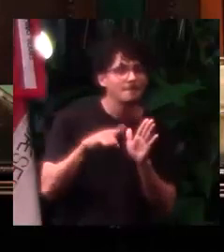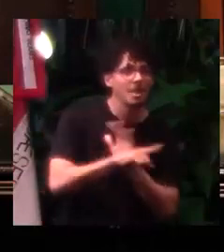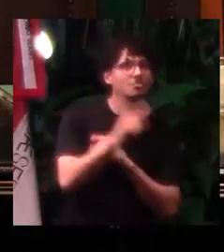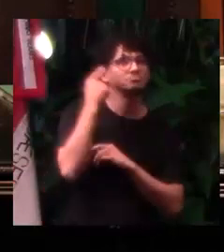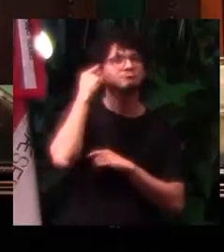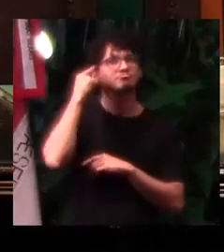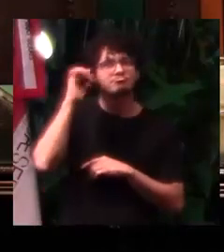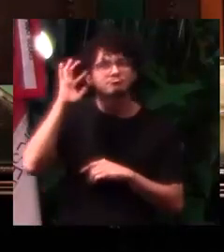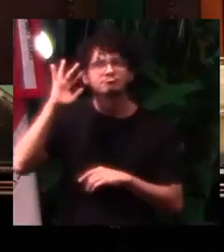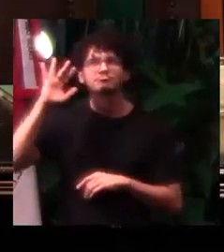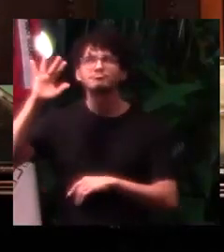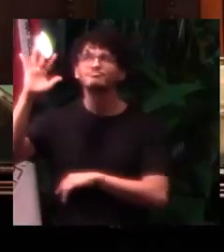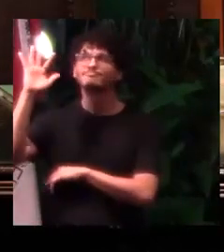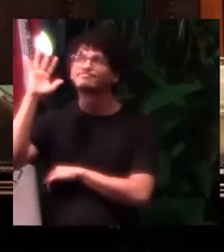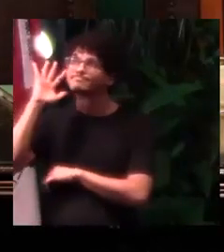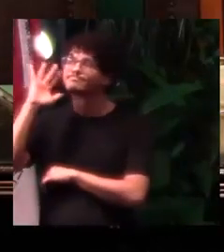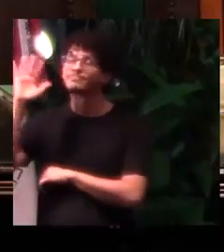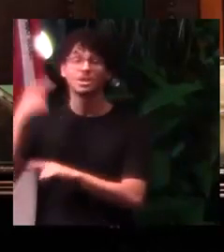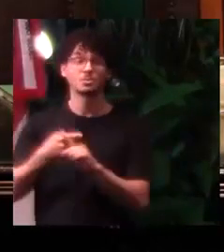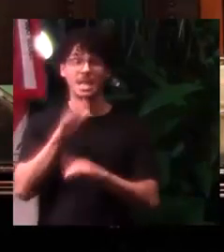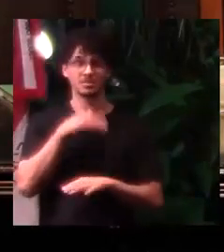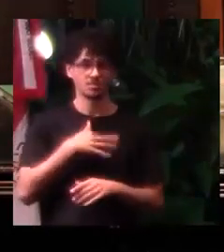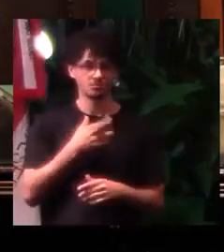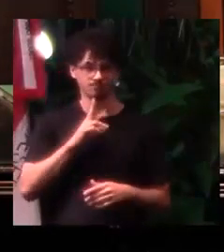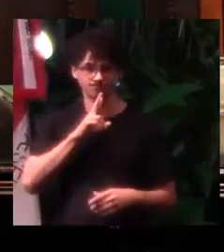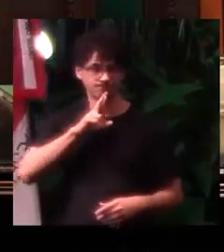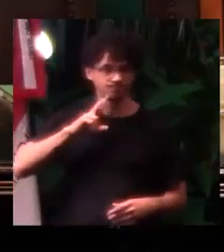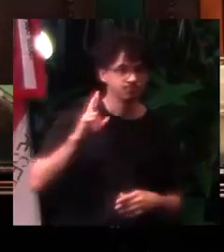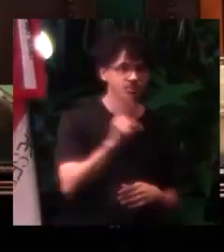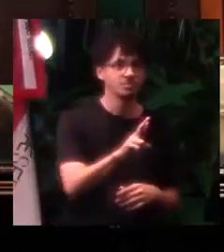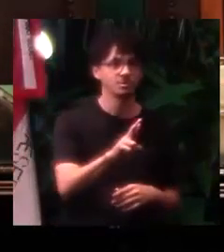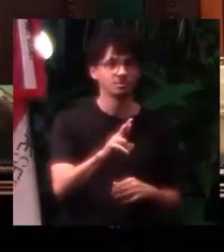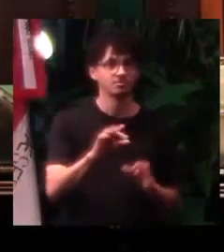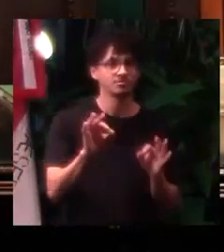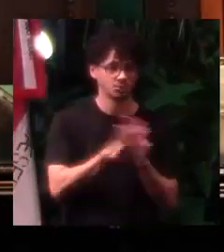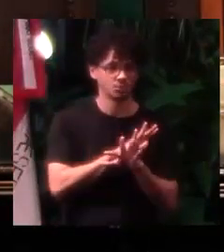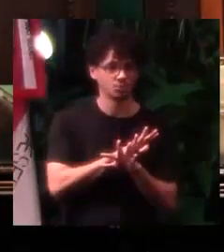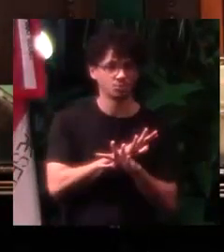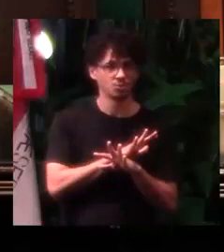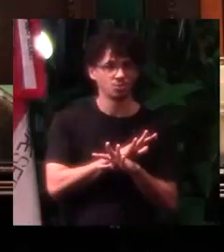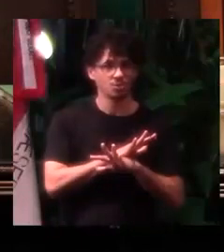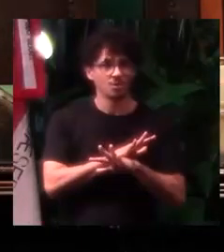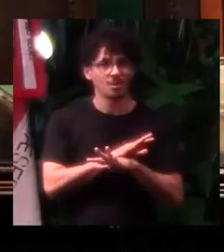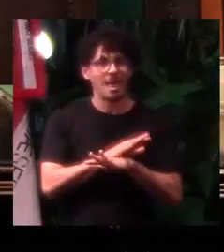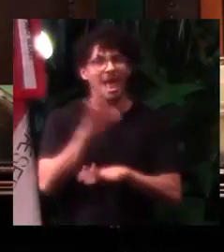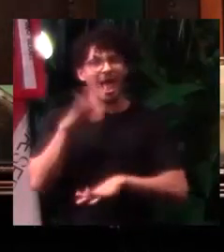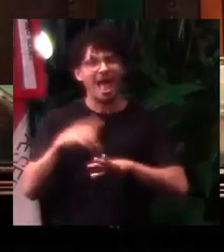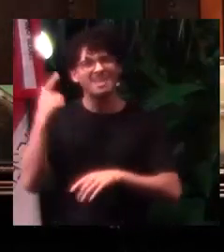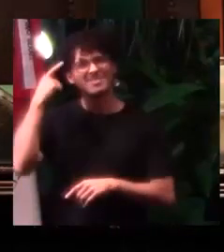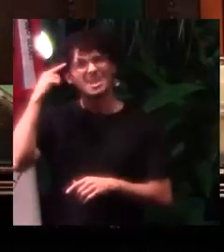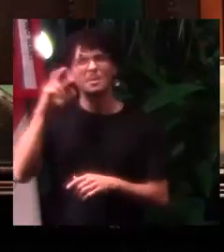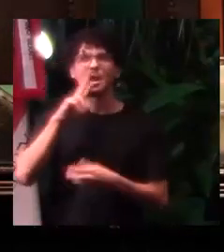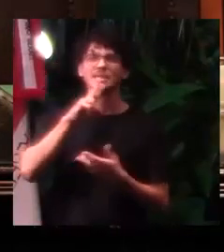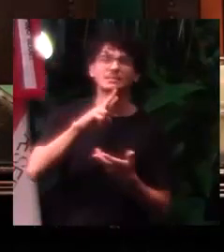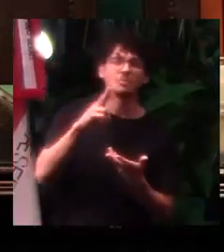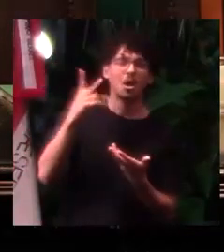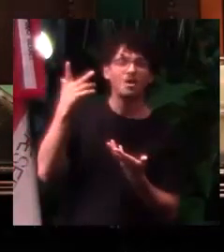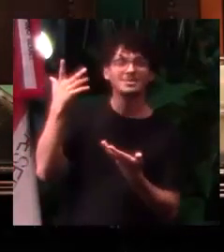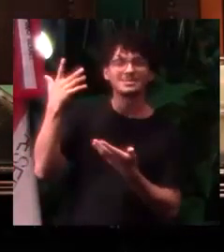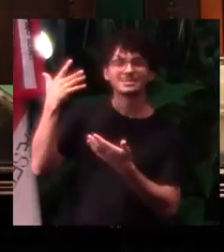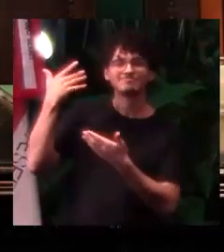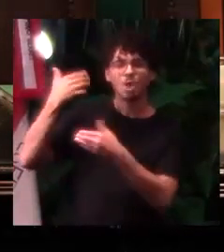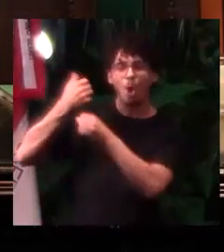Porque, geralmente, quando você dá a resposta de pronto, como eu estou tentando dar, ela vem, muitas vezes, já